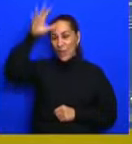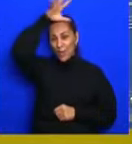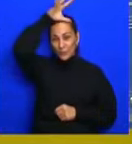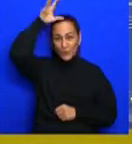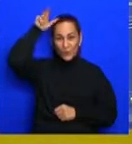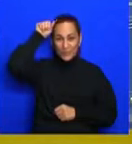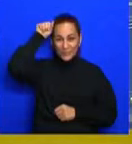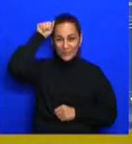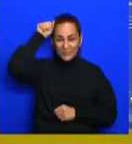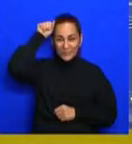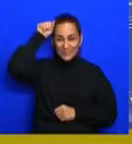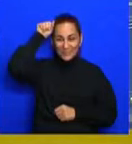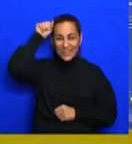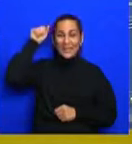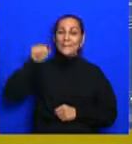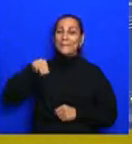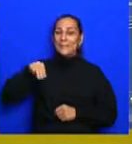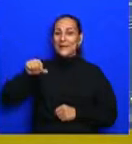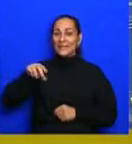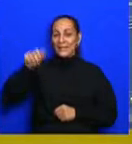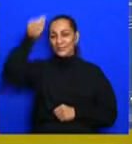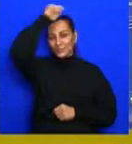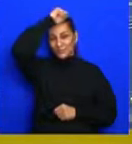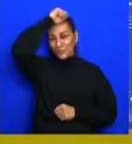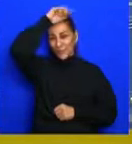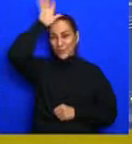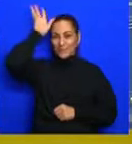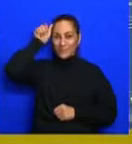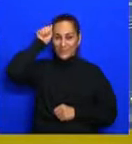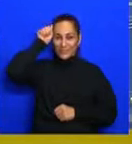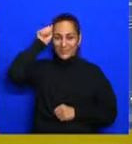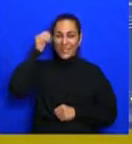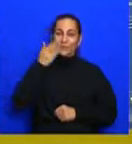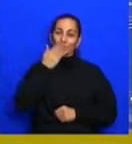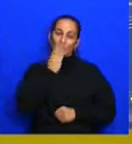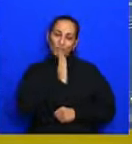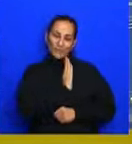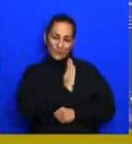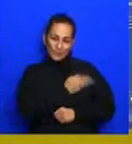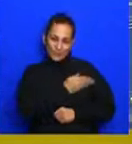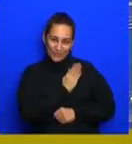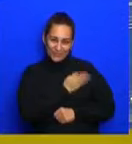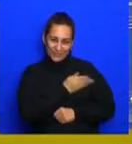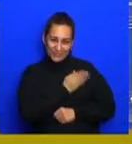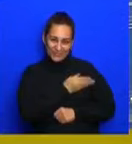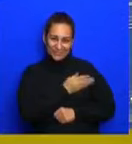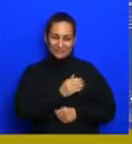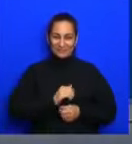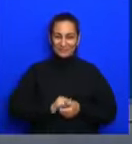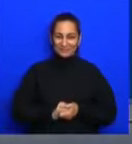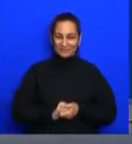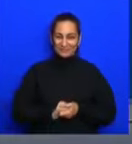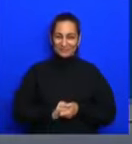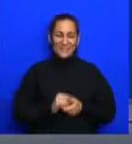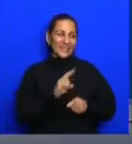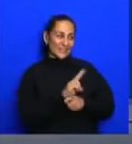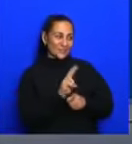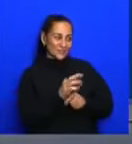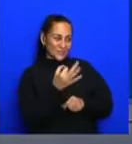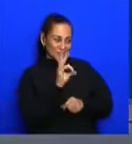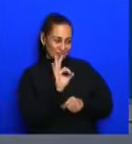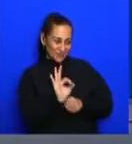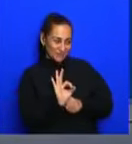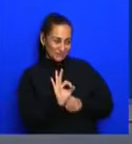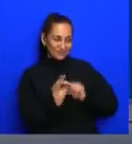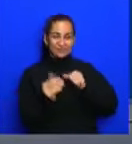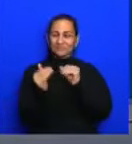Manaus do Amazonas. Manaus do Amazonas é o time do coração. Auditoras,